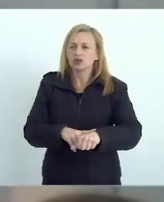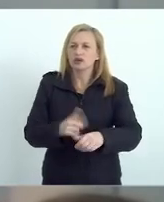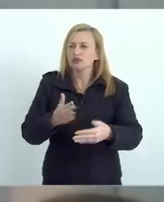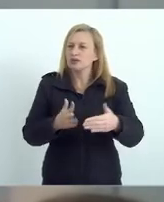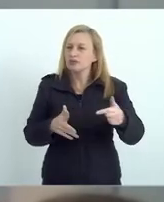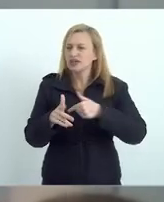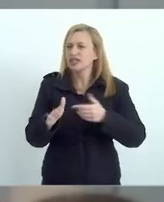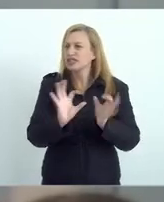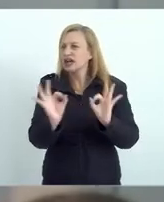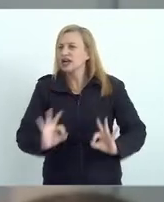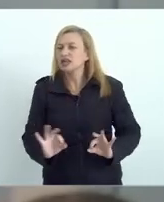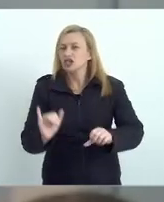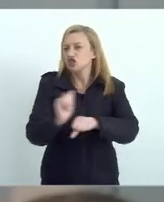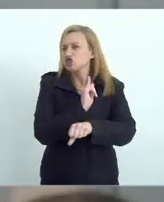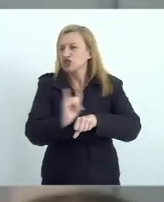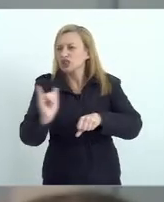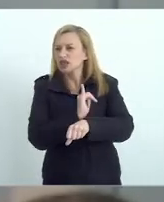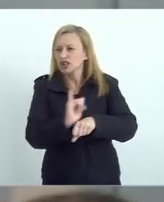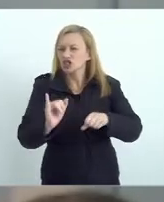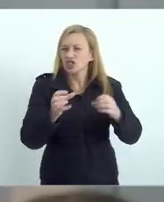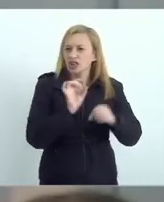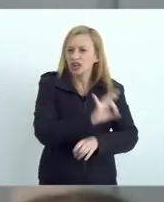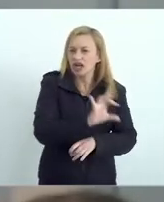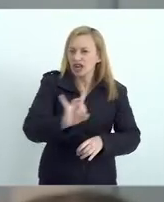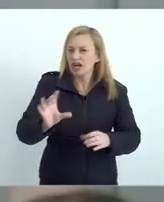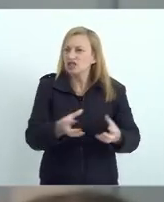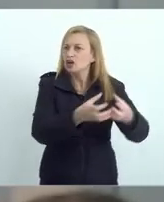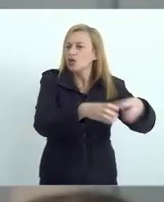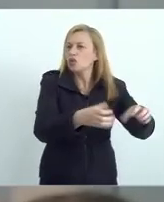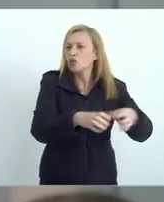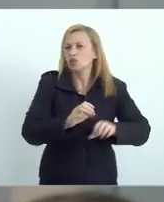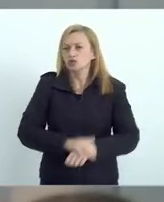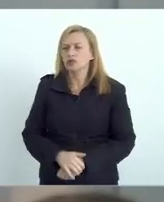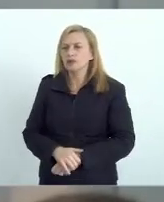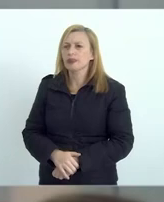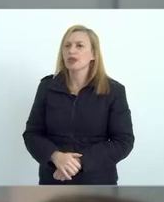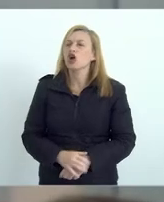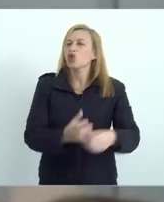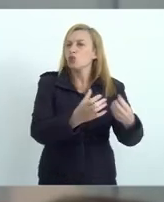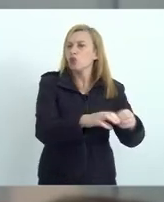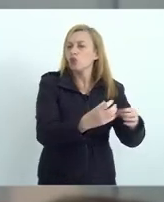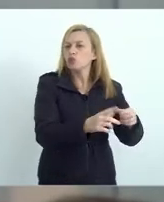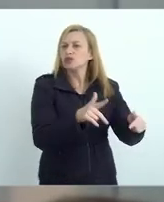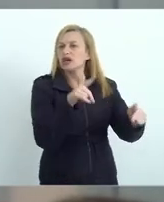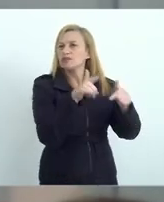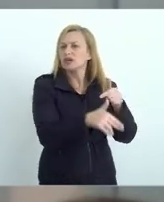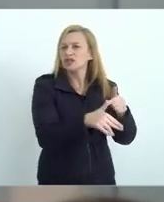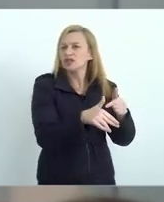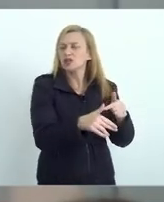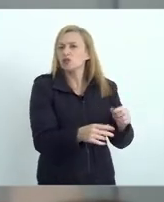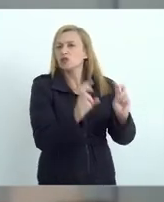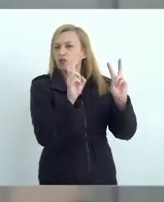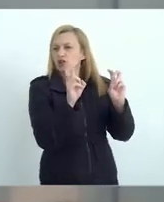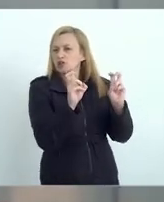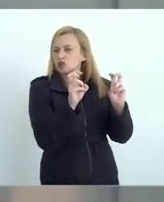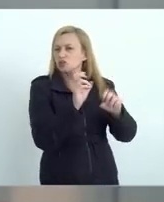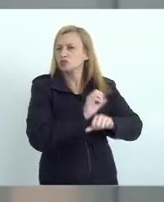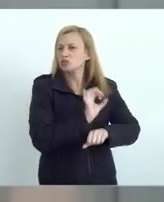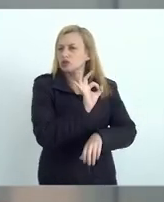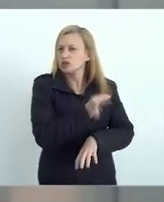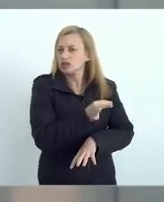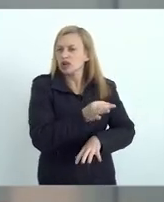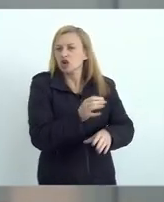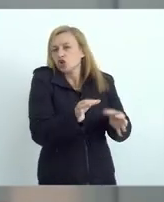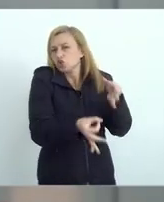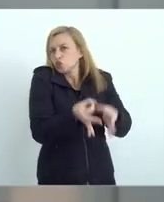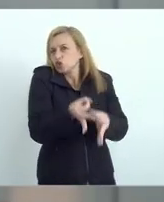que a gente traz uma estratégia em cada concurso determinado O Concurso ele é atrapalhado uma questão pontual Às